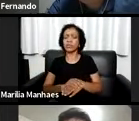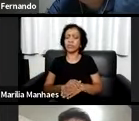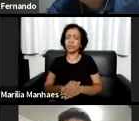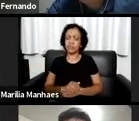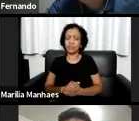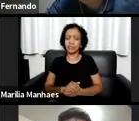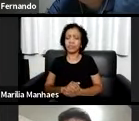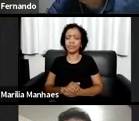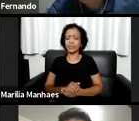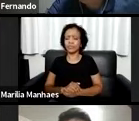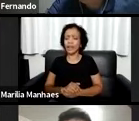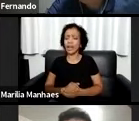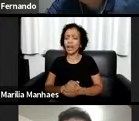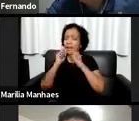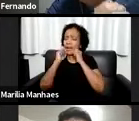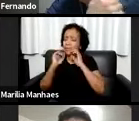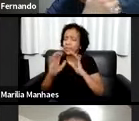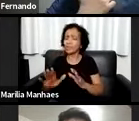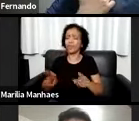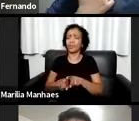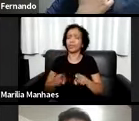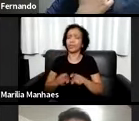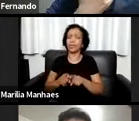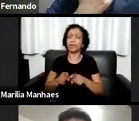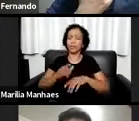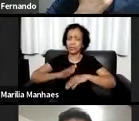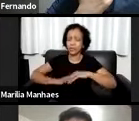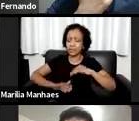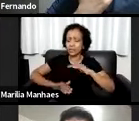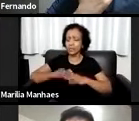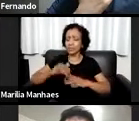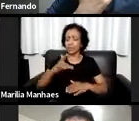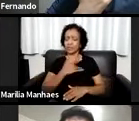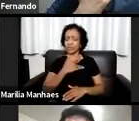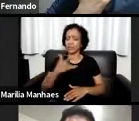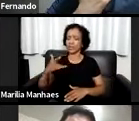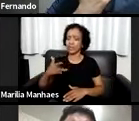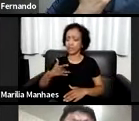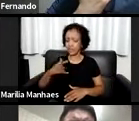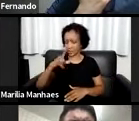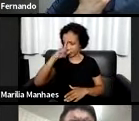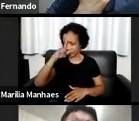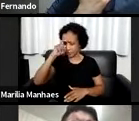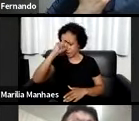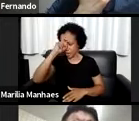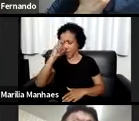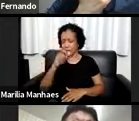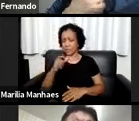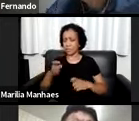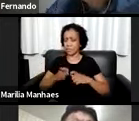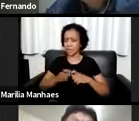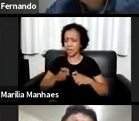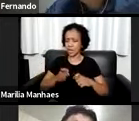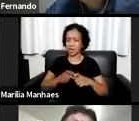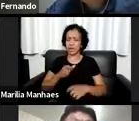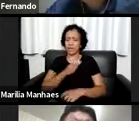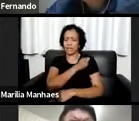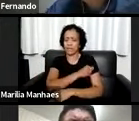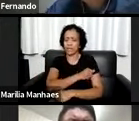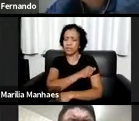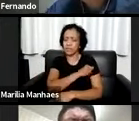os profissionais de saúde, que todos os dias estão militando na linha de frente, cuidando diretamente